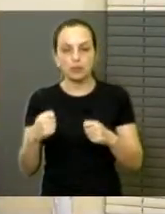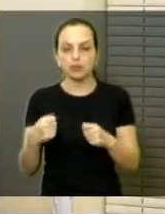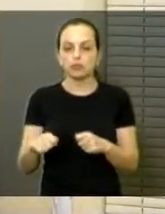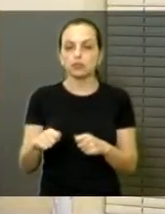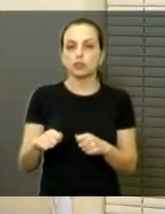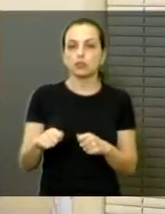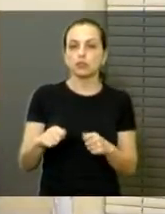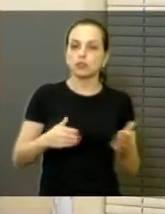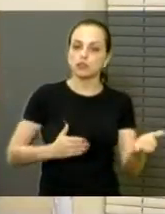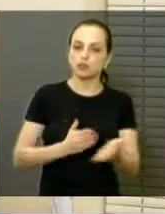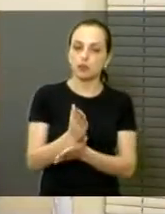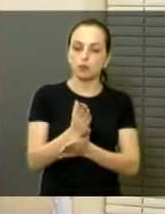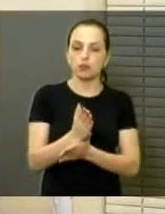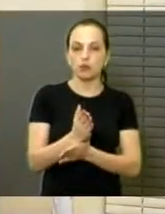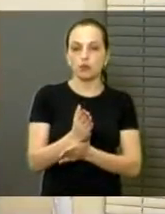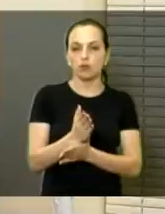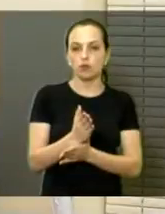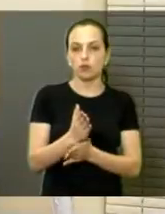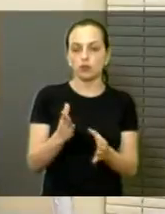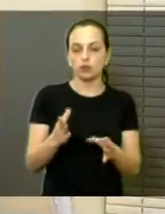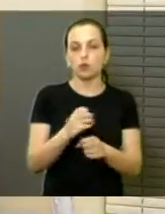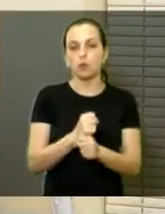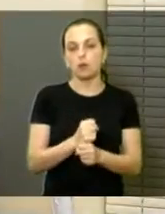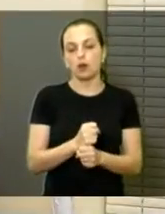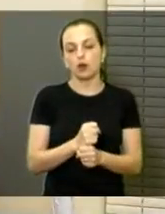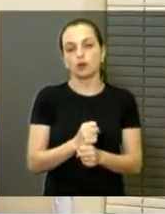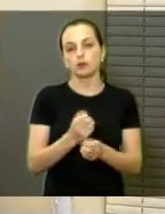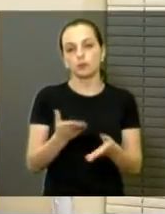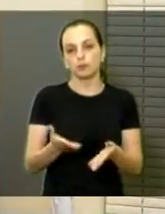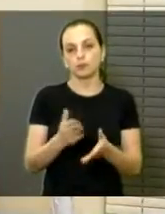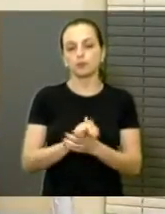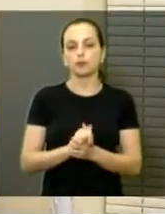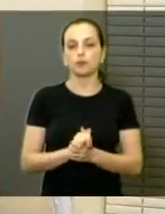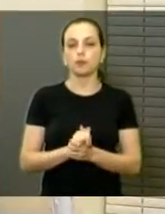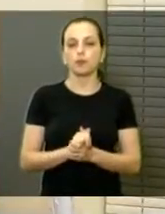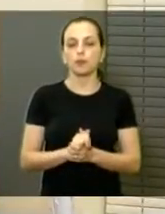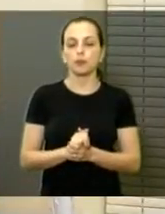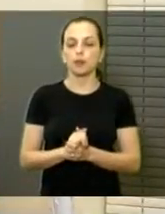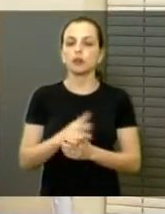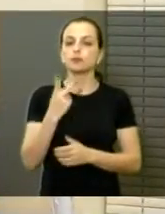sem ser aprovado, sem estar completado todos os testes aí. Dizer